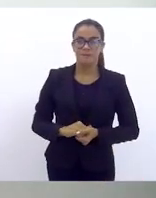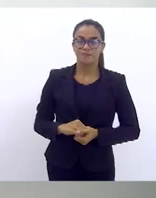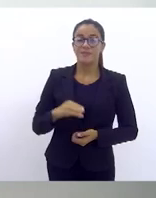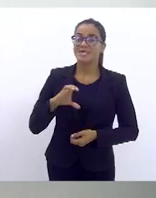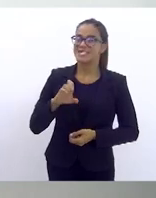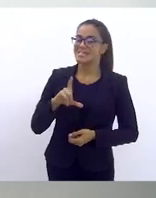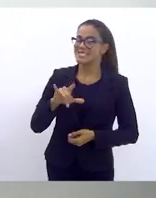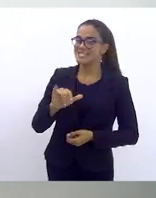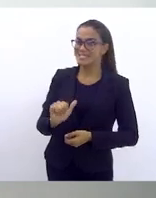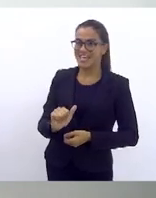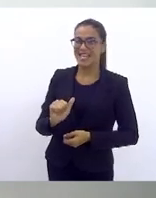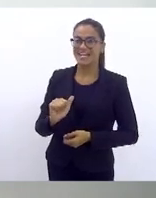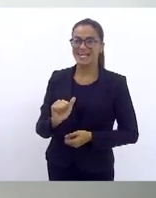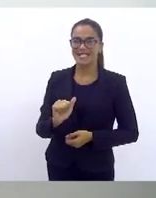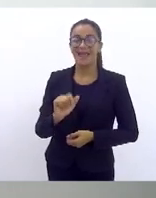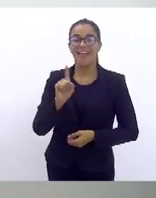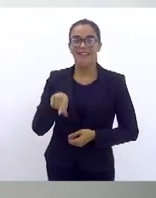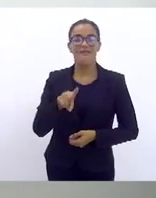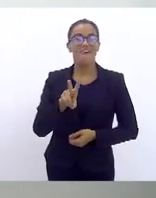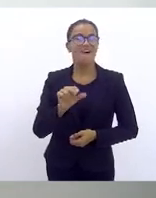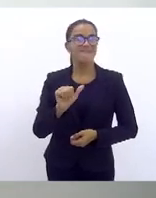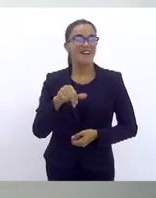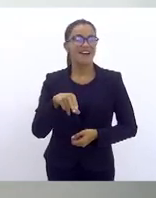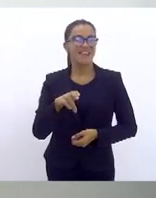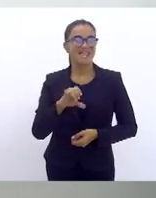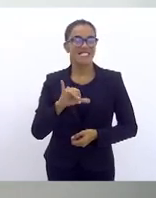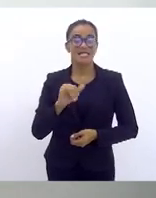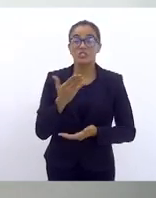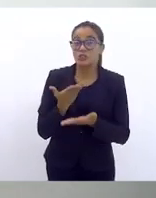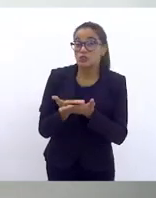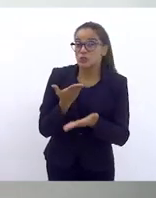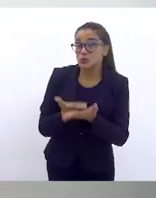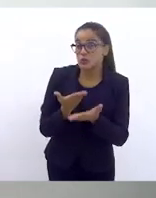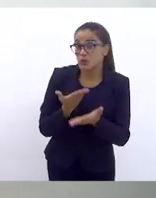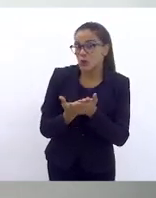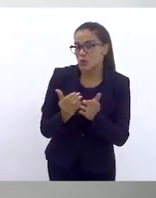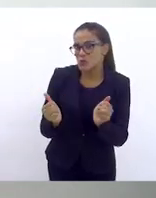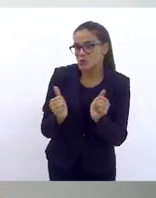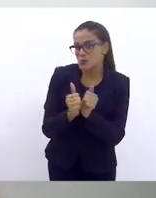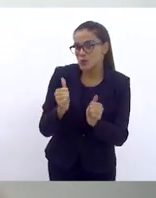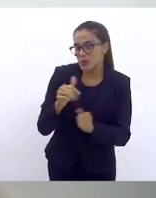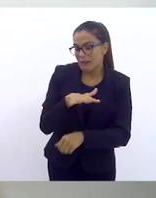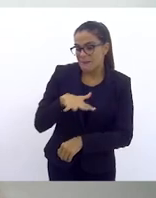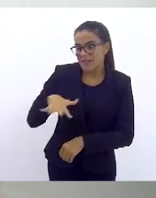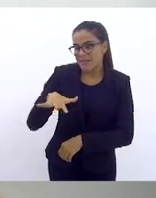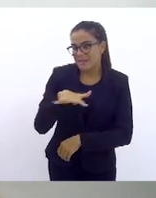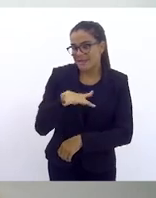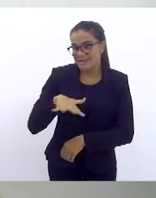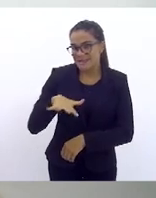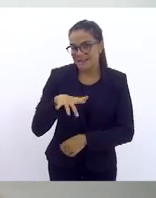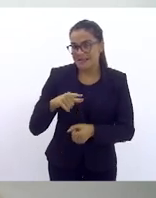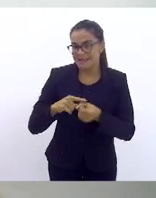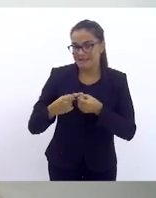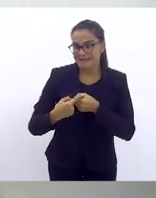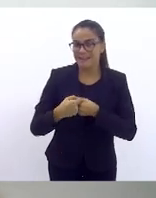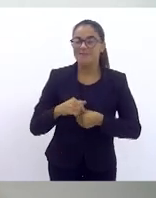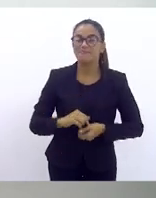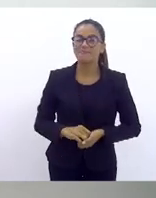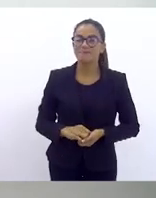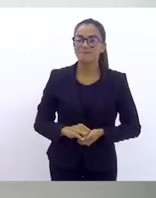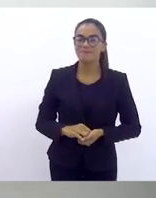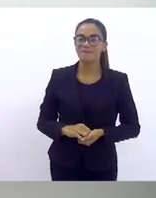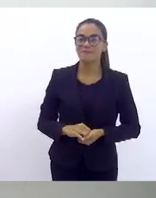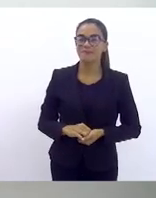ela é uma valenciana e ilustre para você que não sabe disso estudou na minha terra Enfim